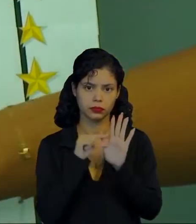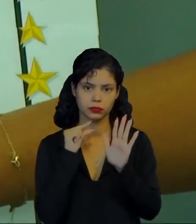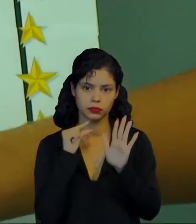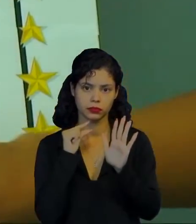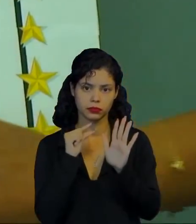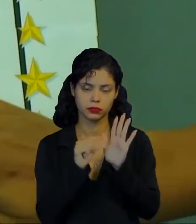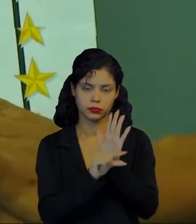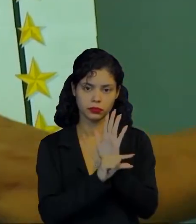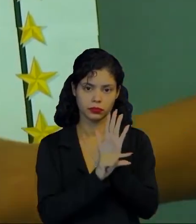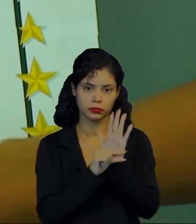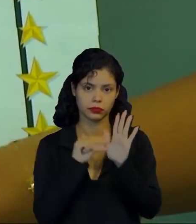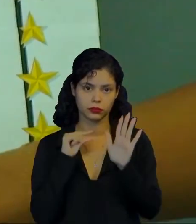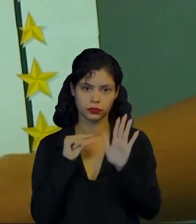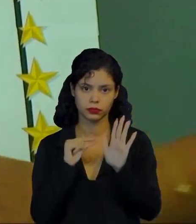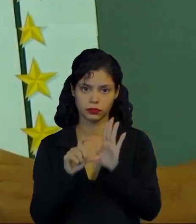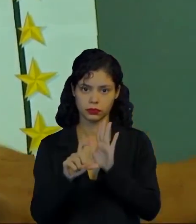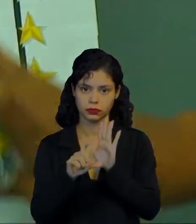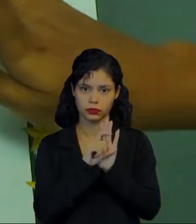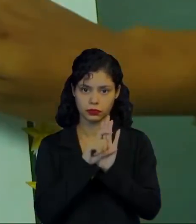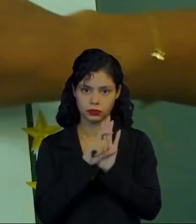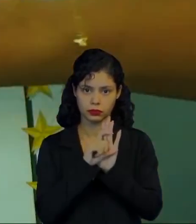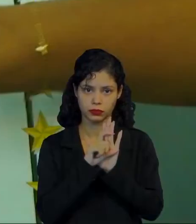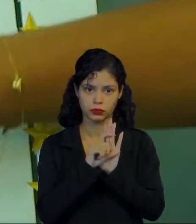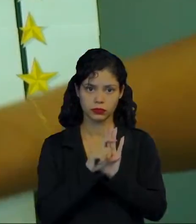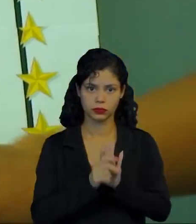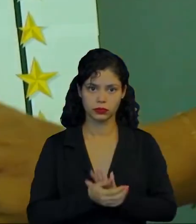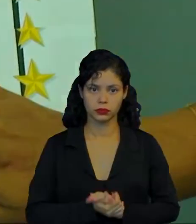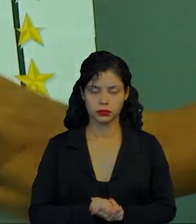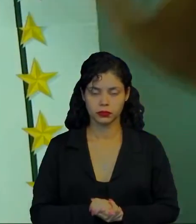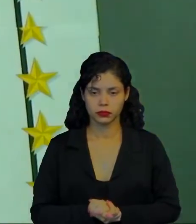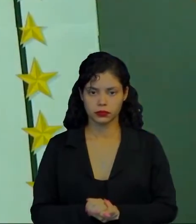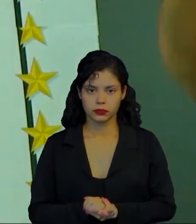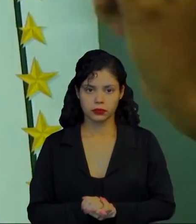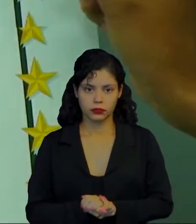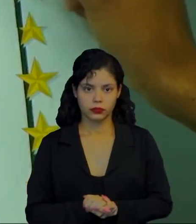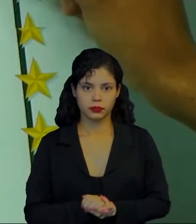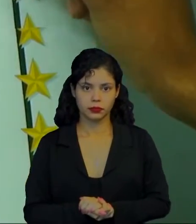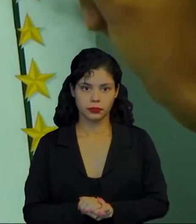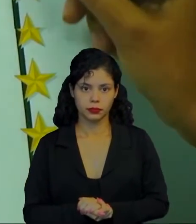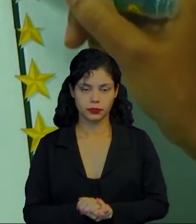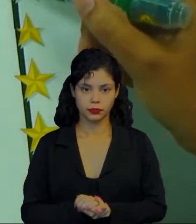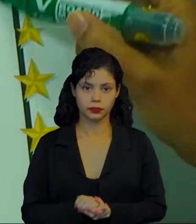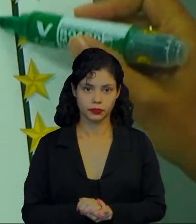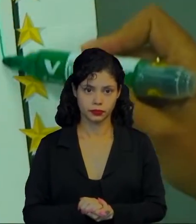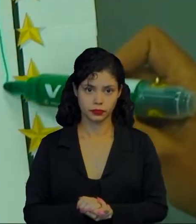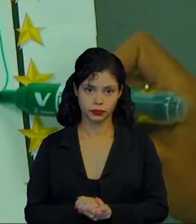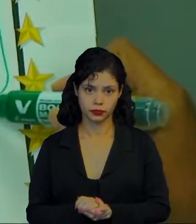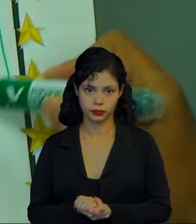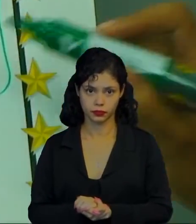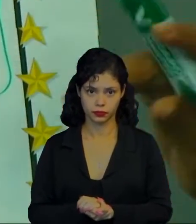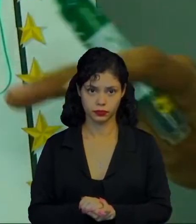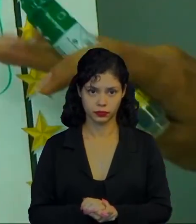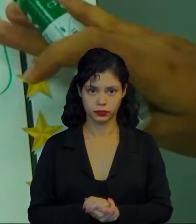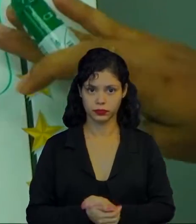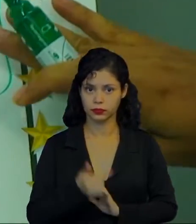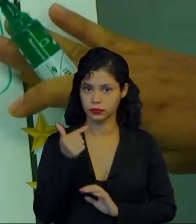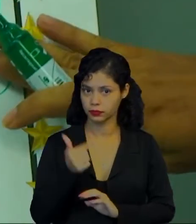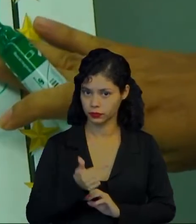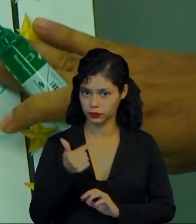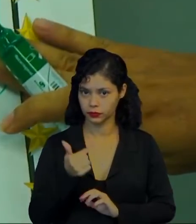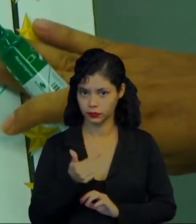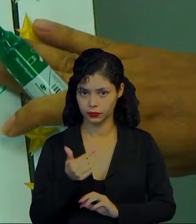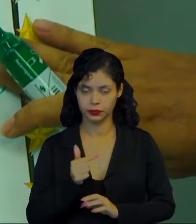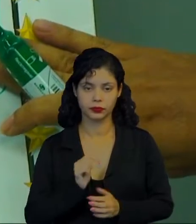2, 3, 4. 4 versos. E aqui nós formamos o quê? A nossa